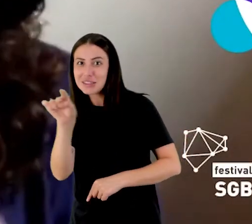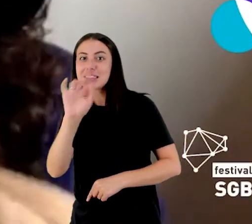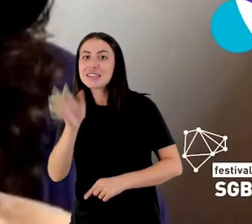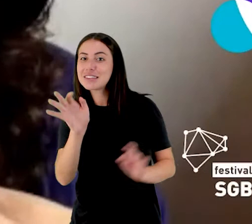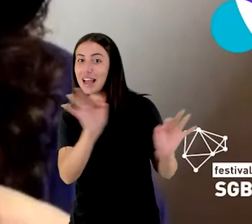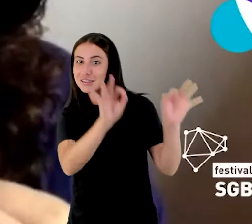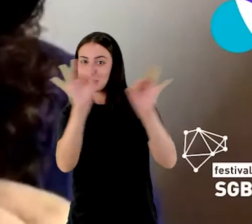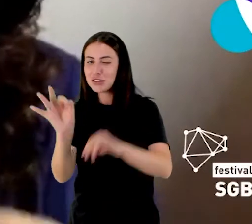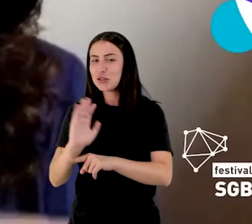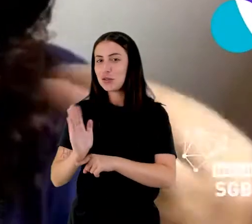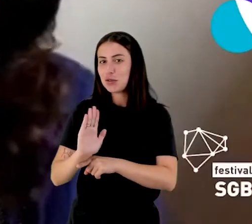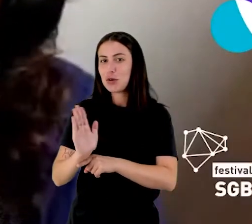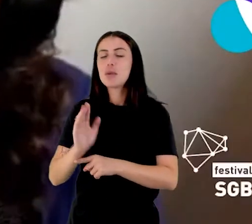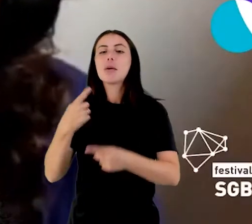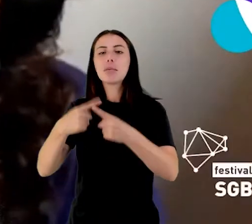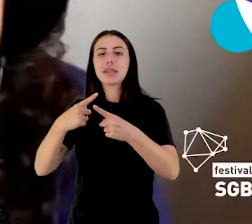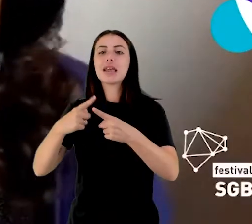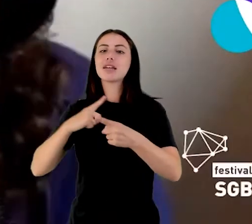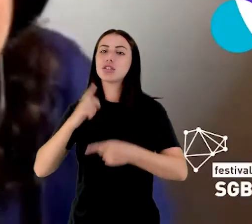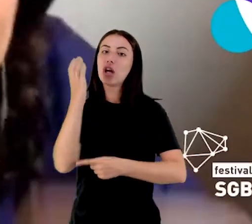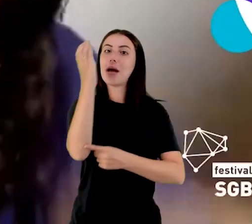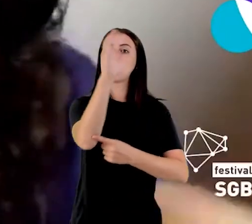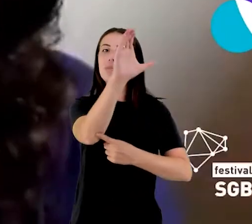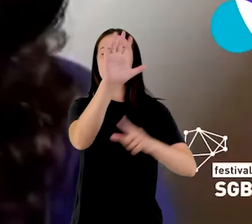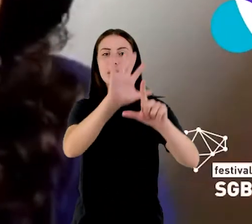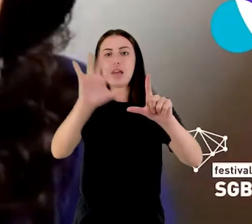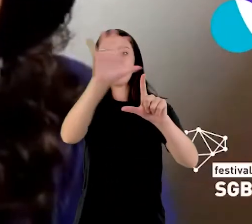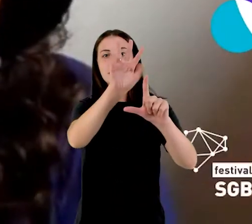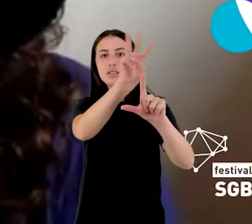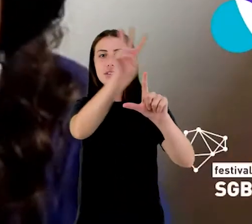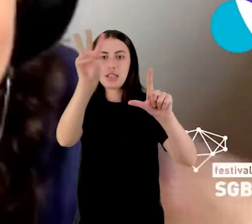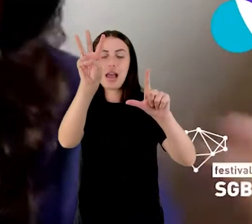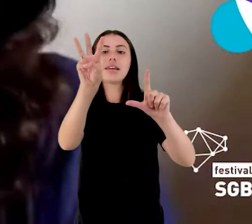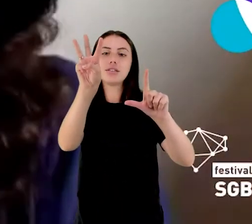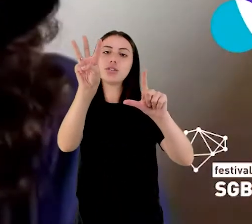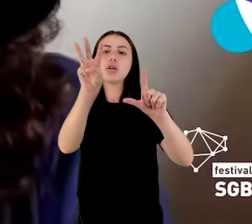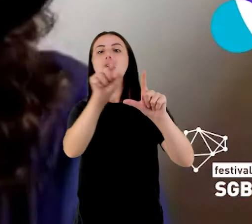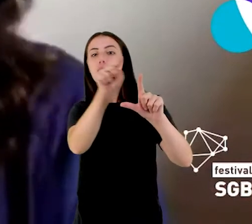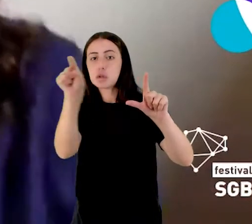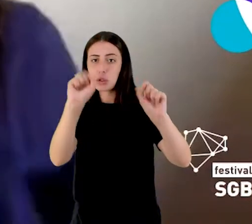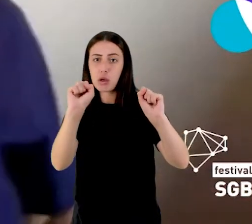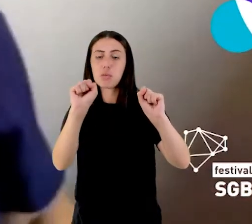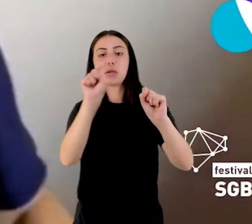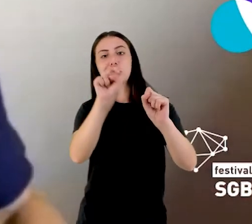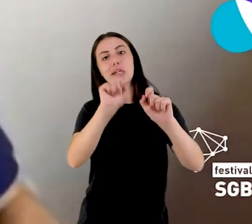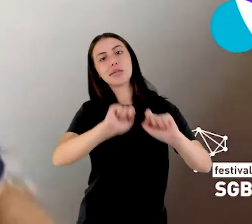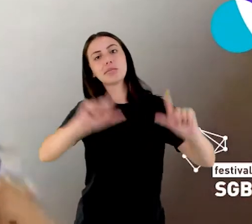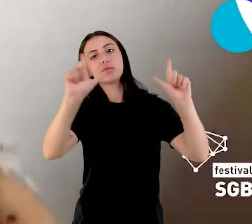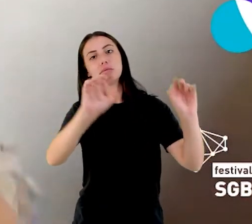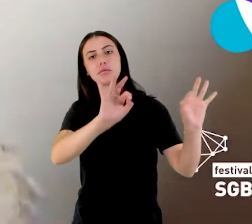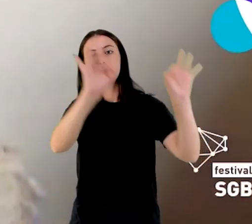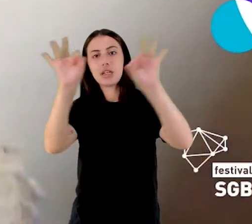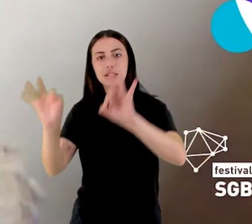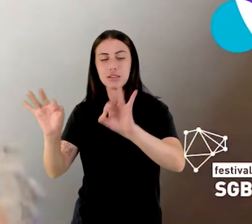tá, quem é o público que a gente quer que assista esse filme? Para que é esse filme? E é curioso,